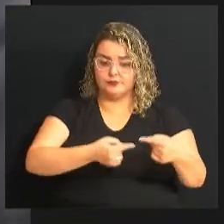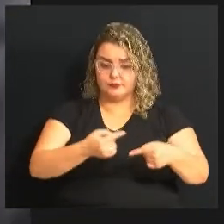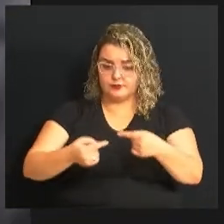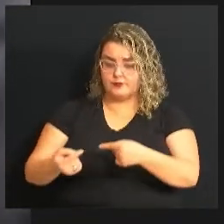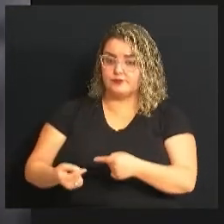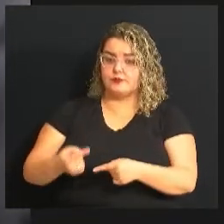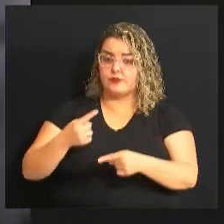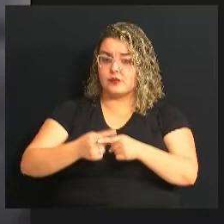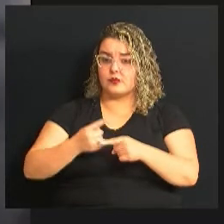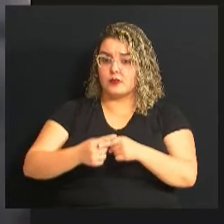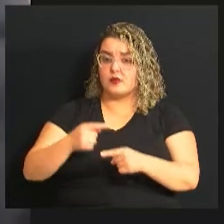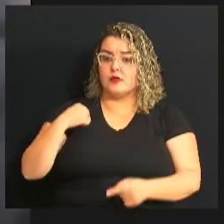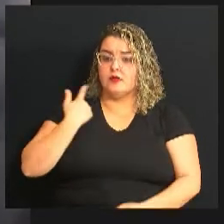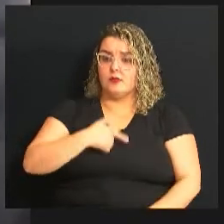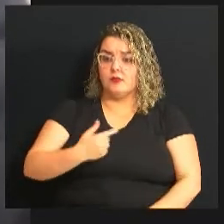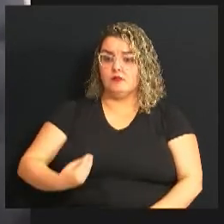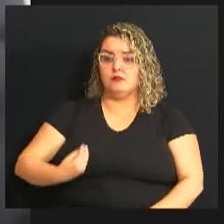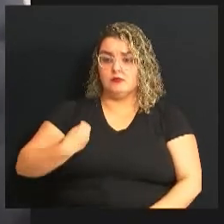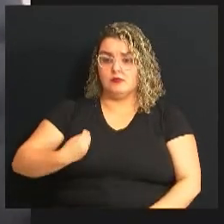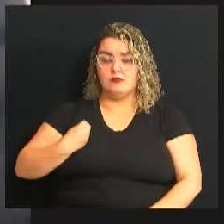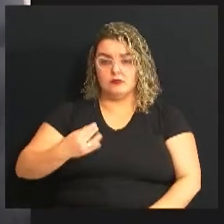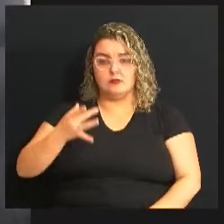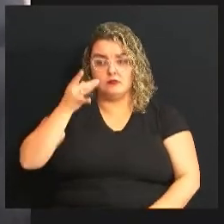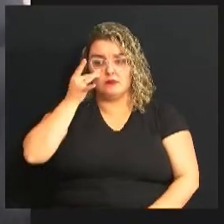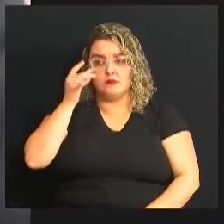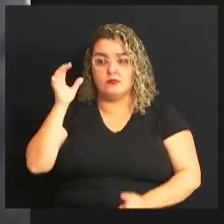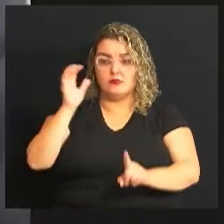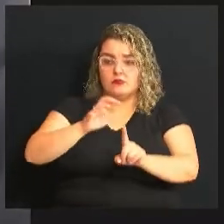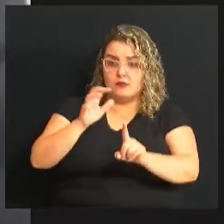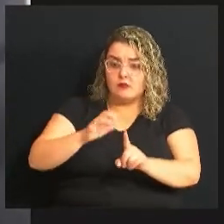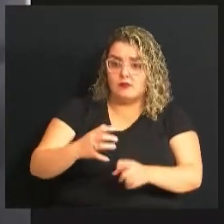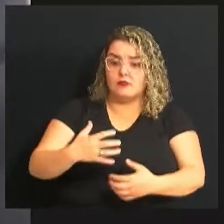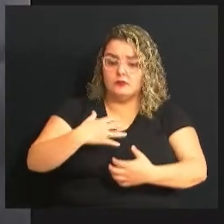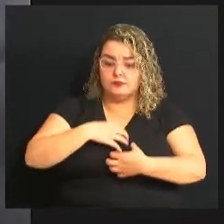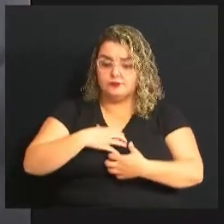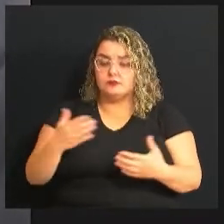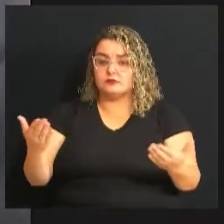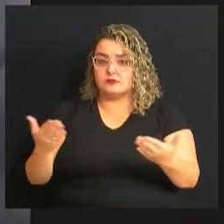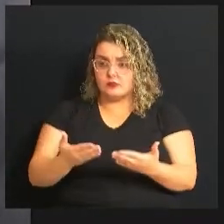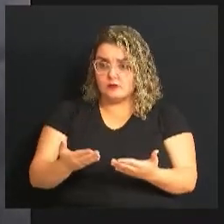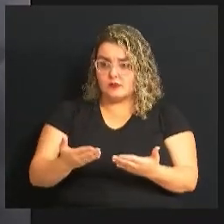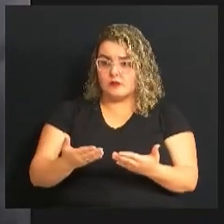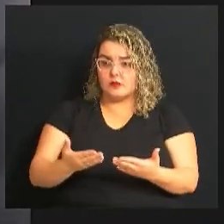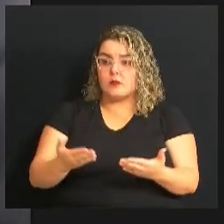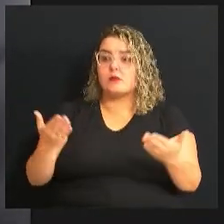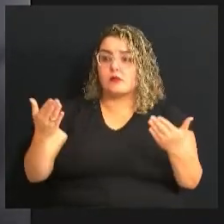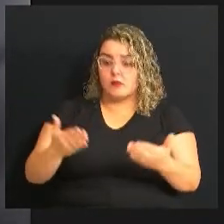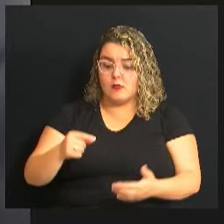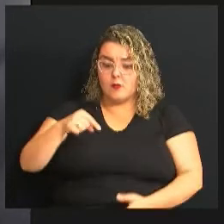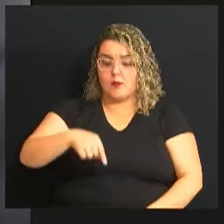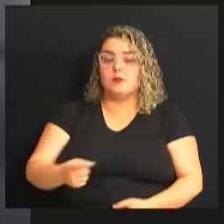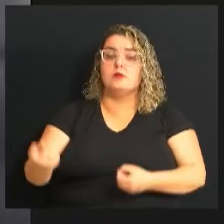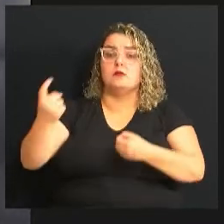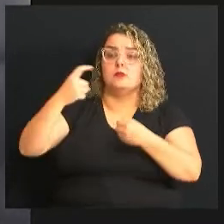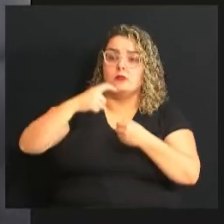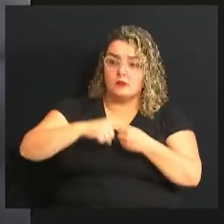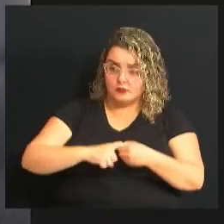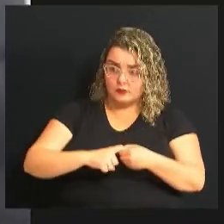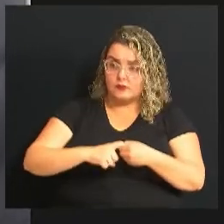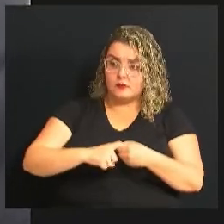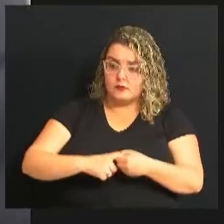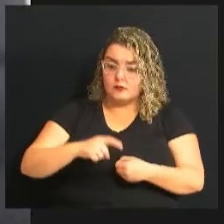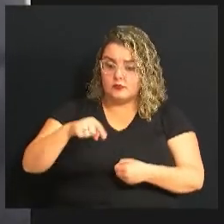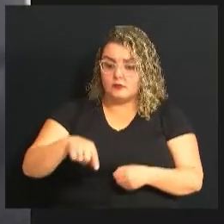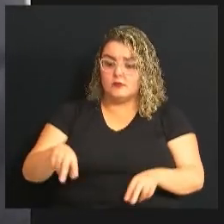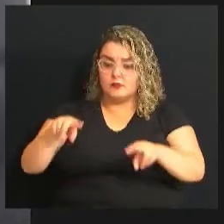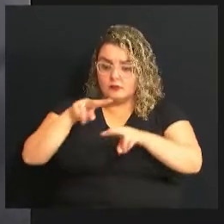nós estamos vivenciando este impacto emocional agora nessa retomada, este aspecto